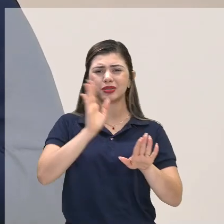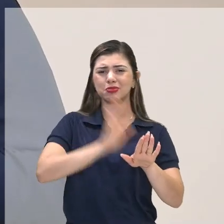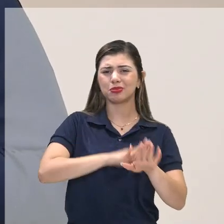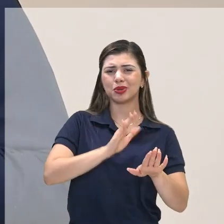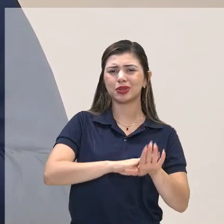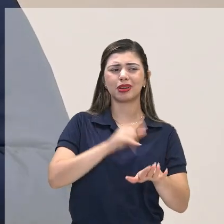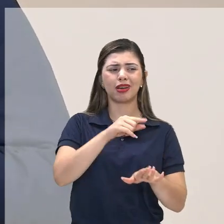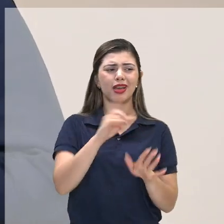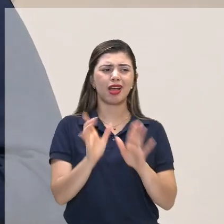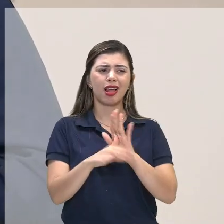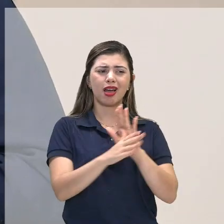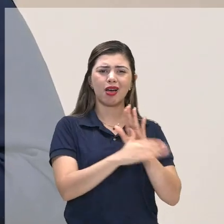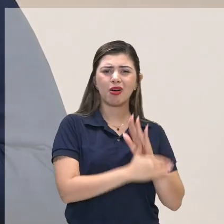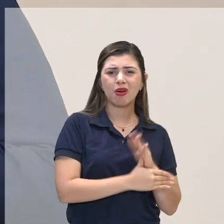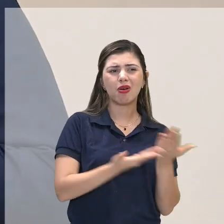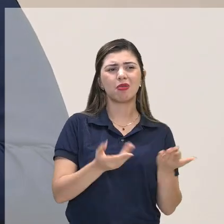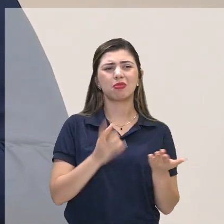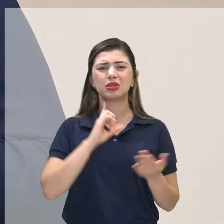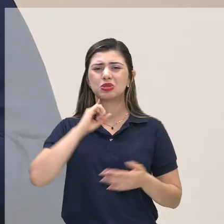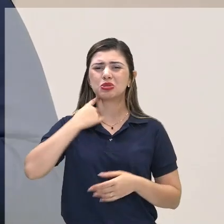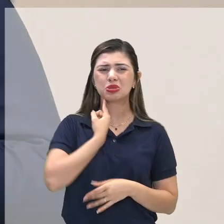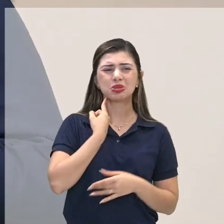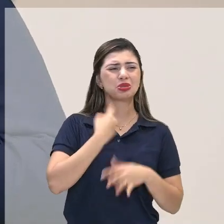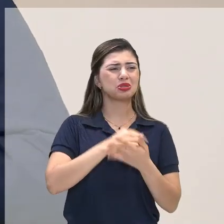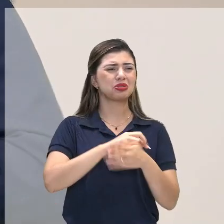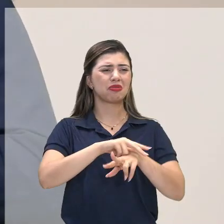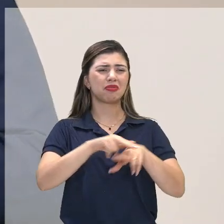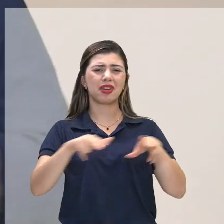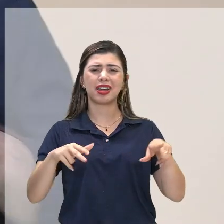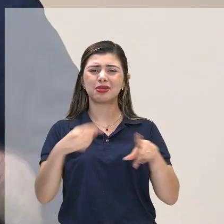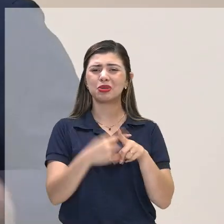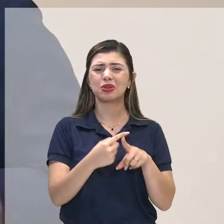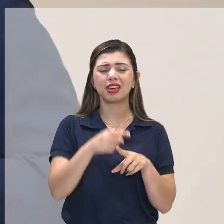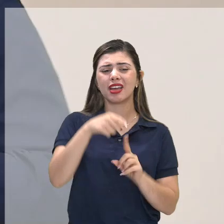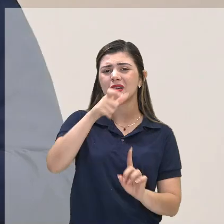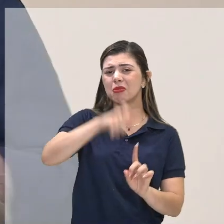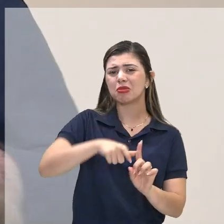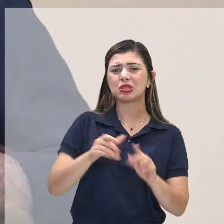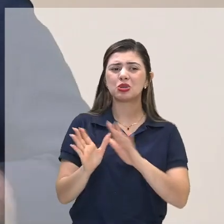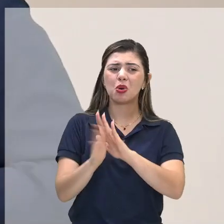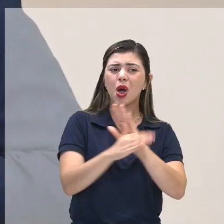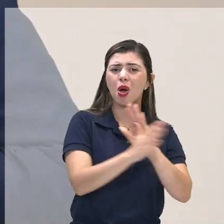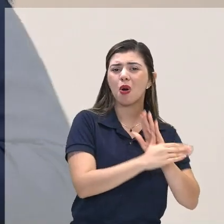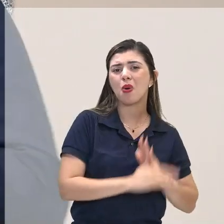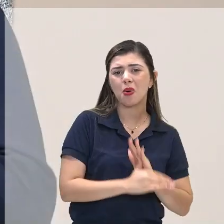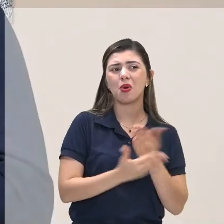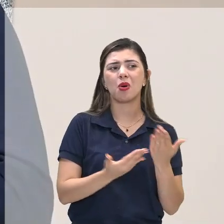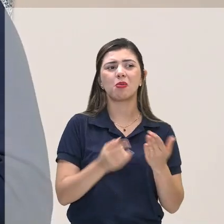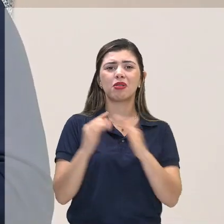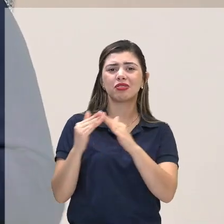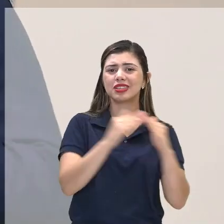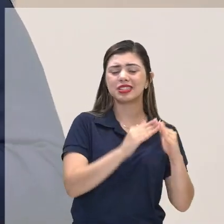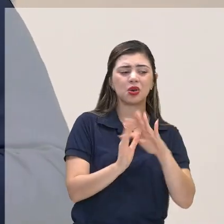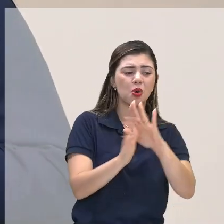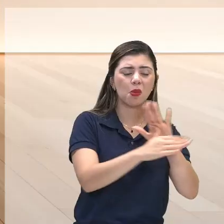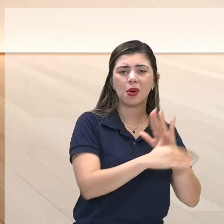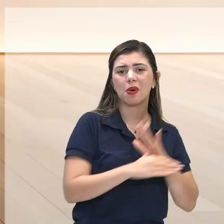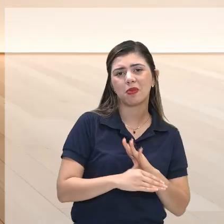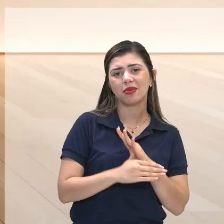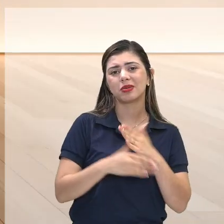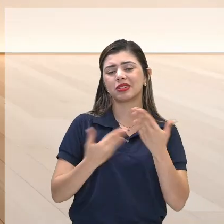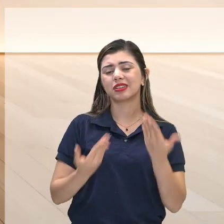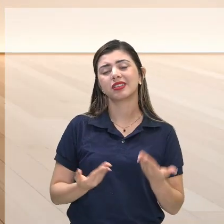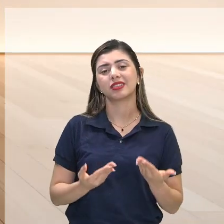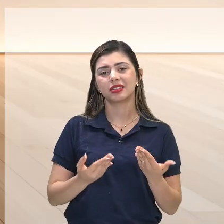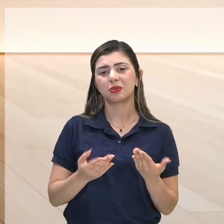em si mesma muita sujeira. Por quê? Porque ela é uma pessoa que furta, que rouba o do vizinho, né? Então, pensar